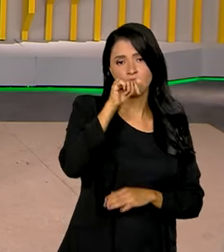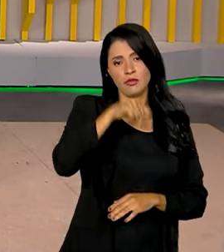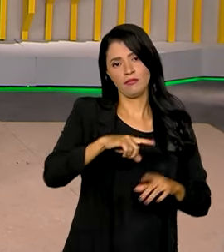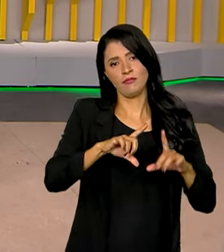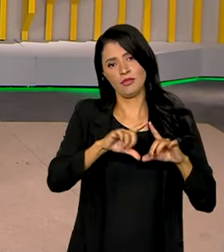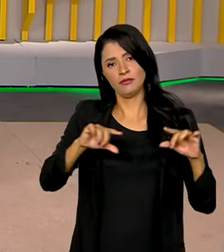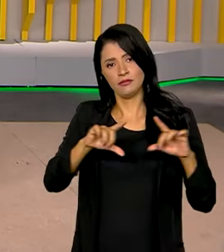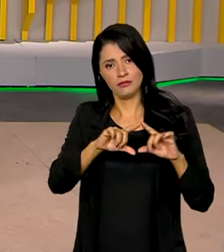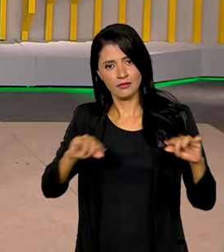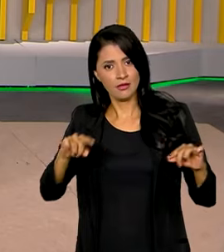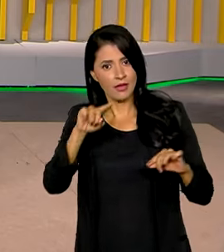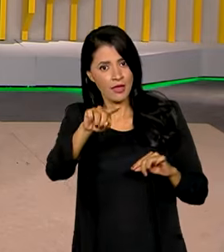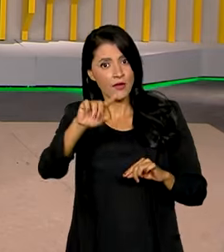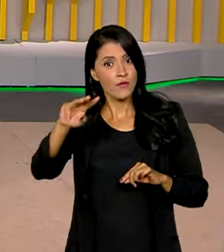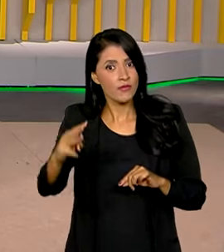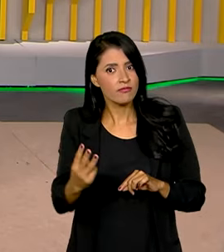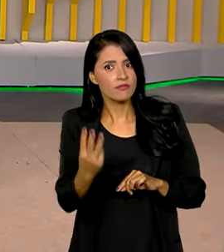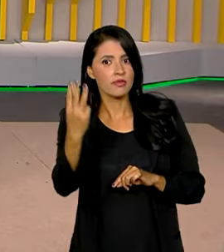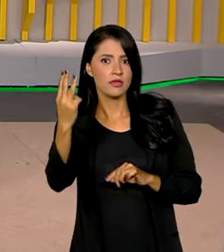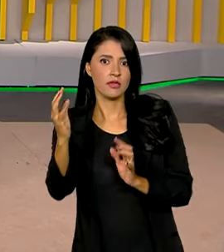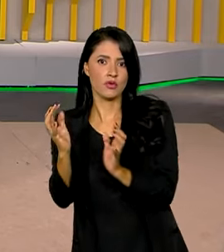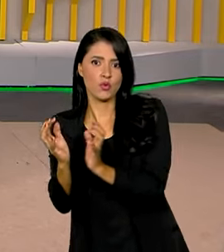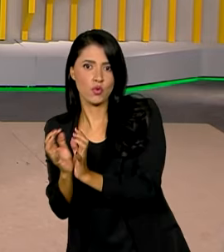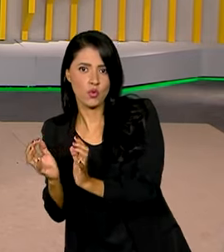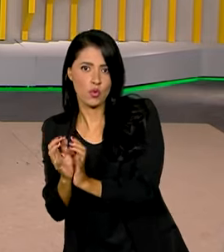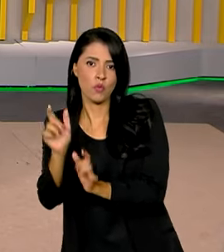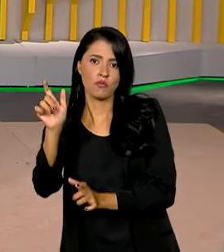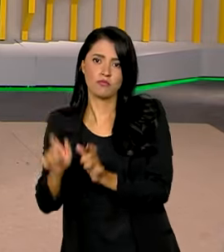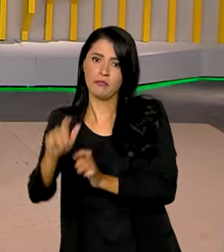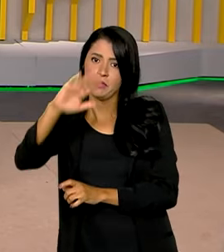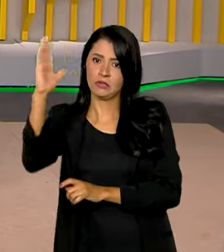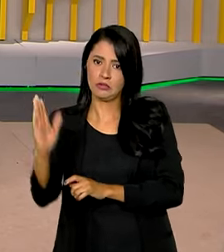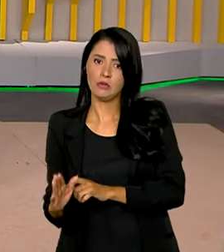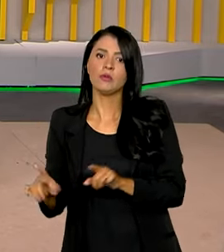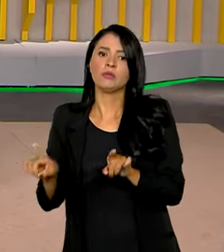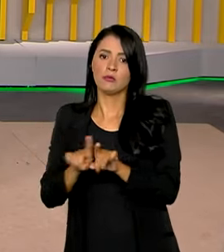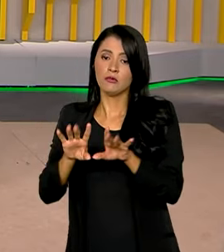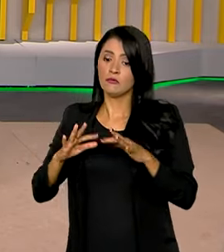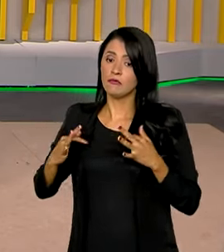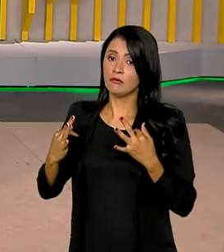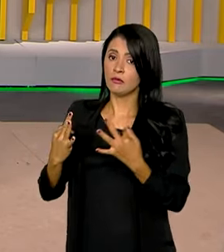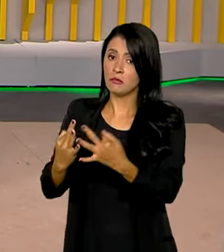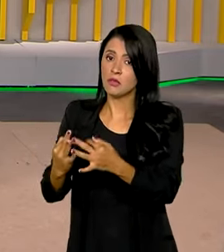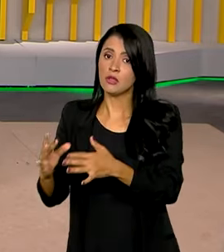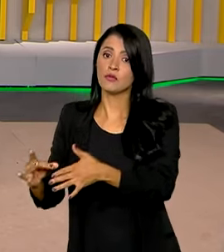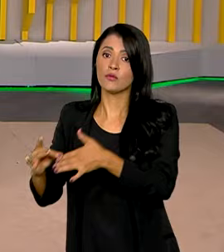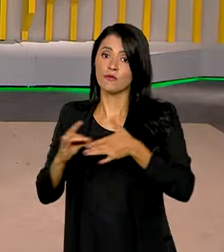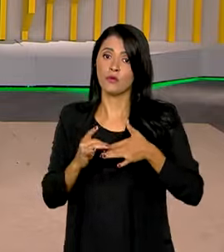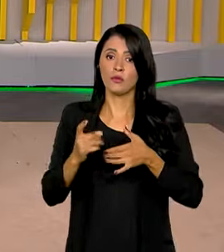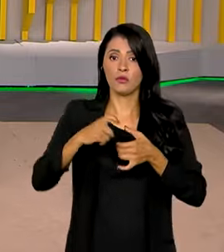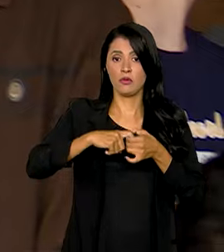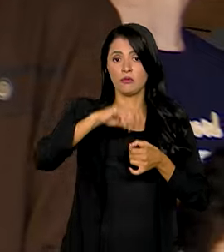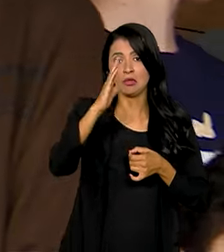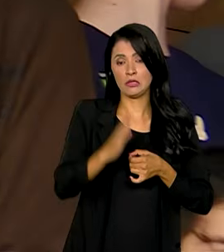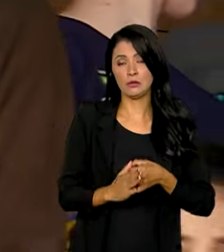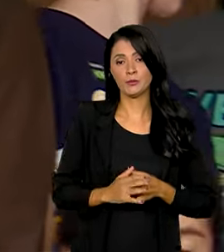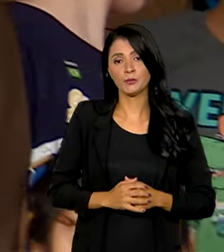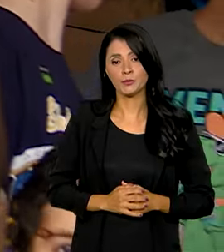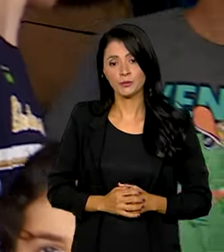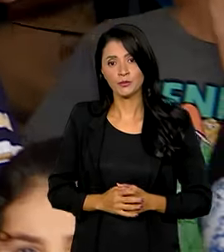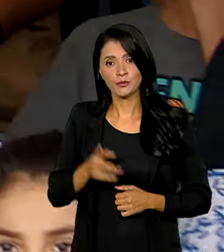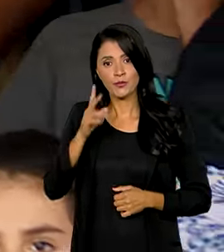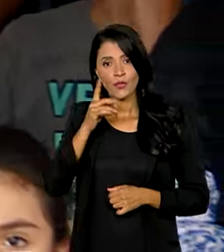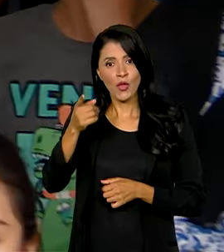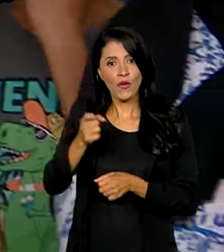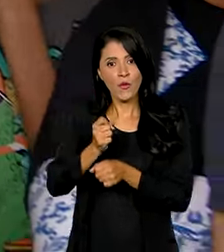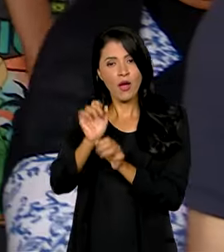Brasília. Esse foi o terceiro grupo de brasileiros e familiares repatriados da faixa de Gaza. Um fim